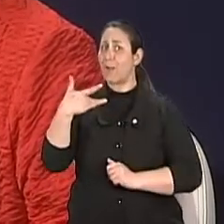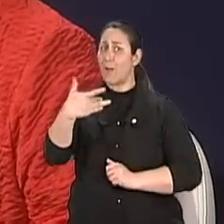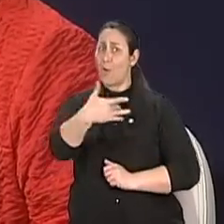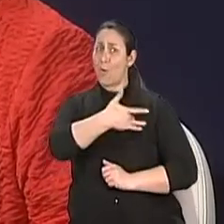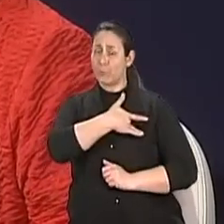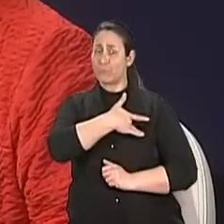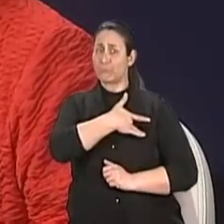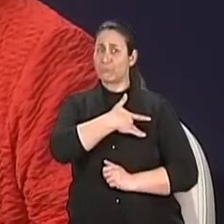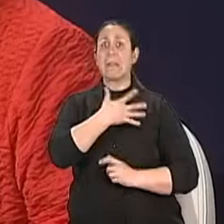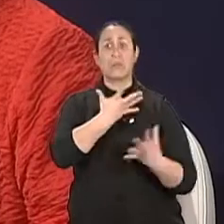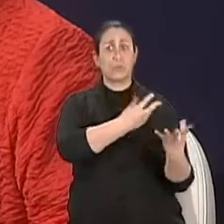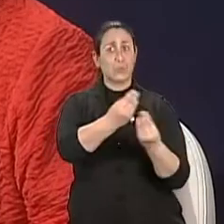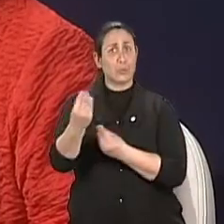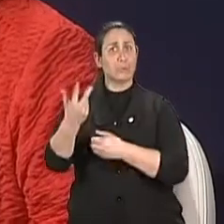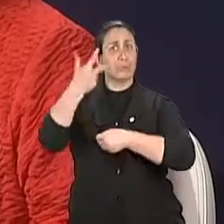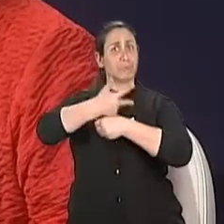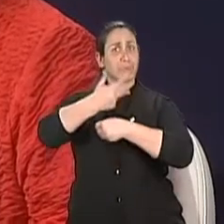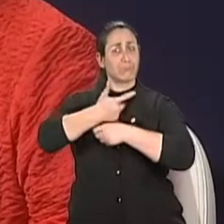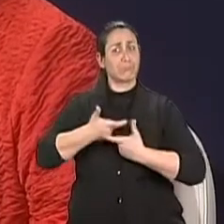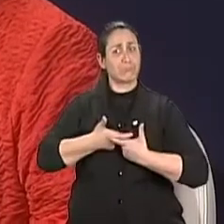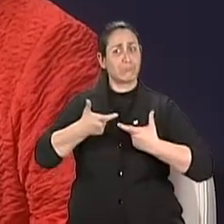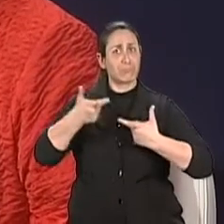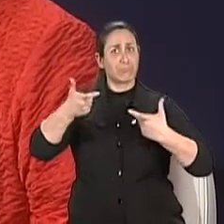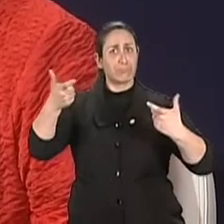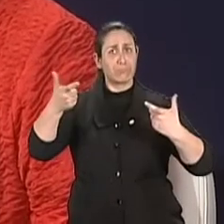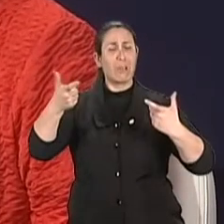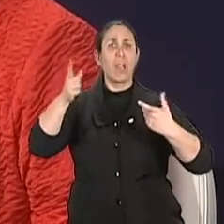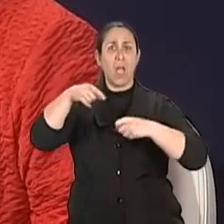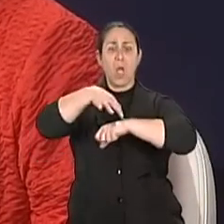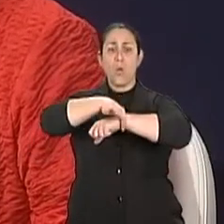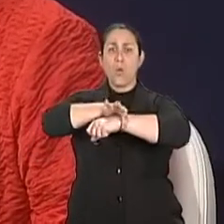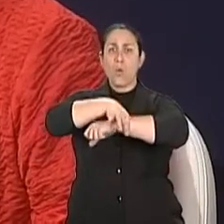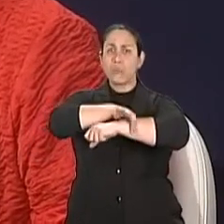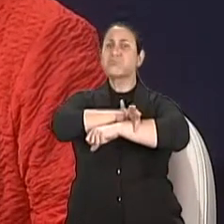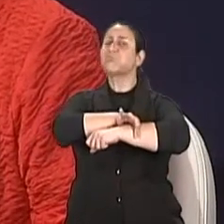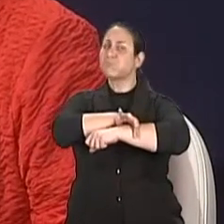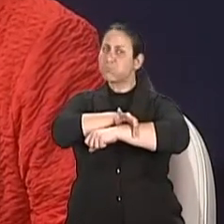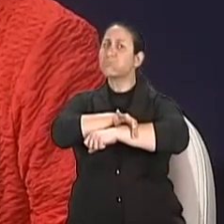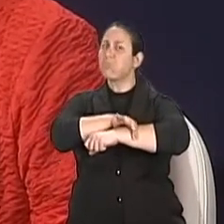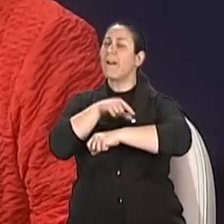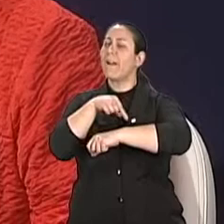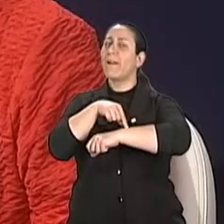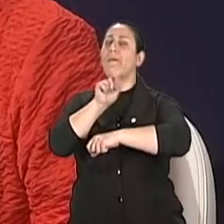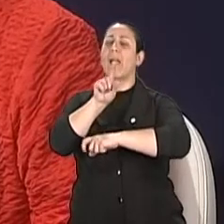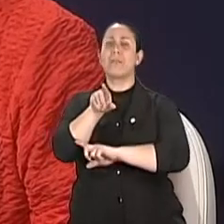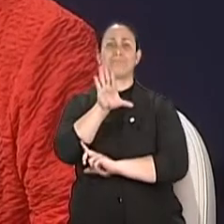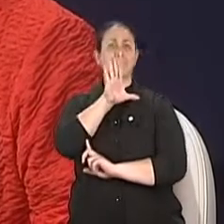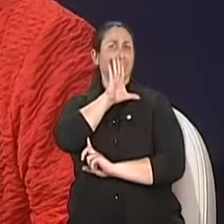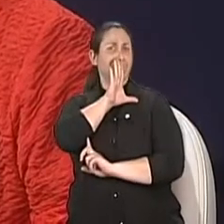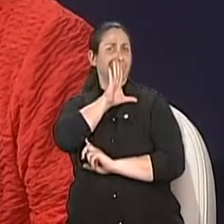velhos, né, na sociedade, cada vez mais. É um problema de saúde pública. Isso acontece porque é uma doença